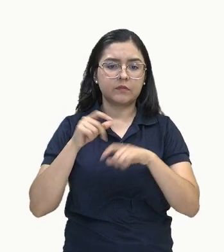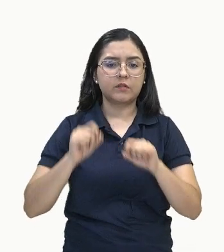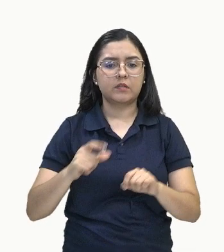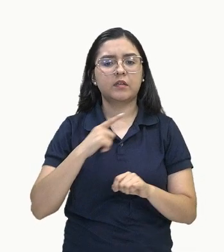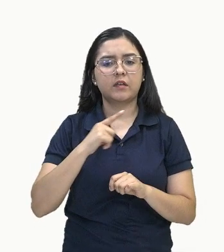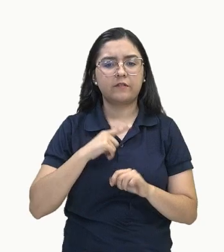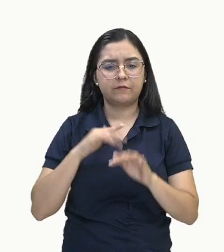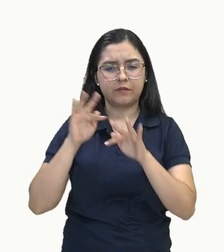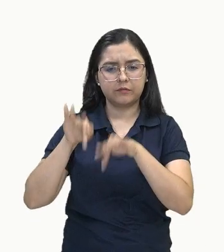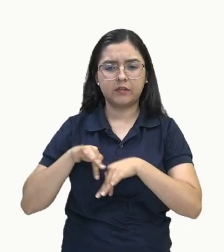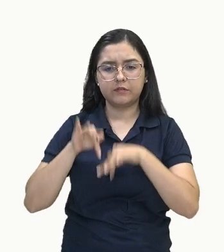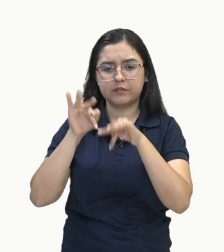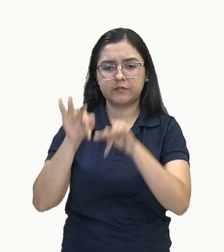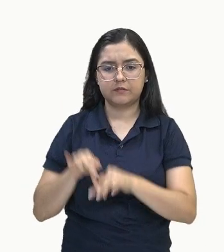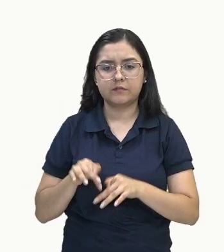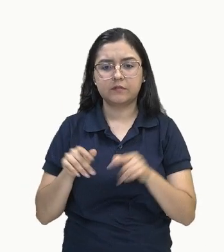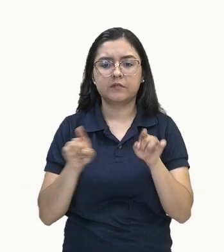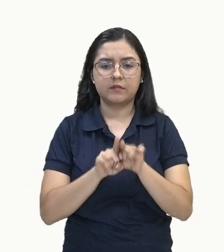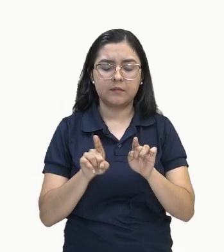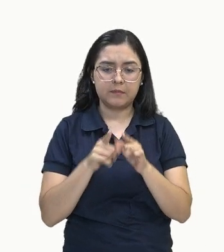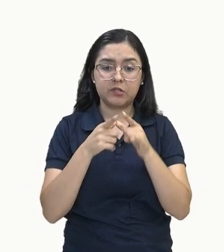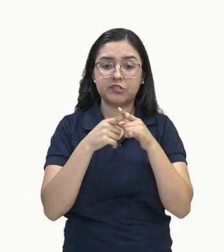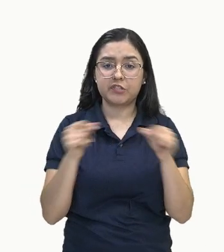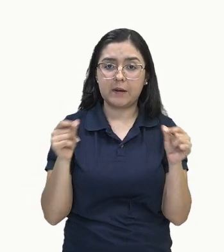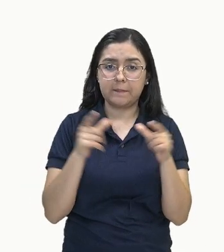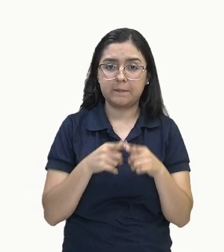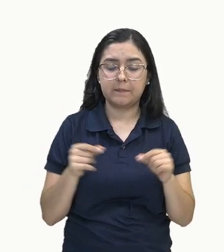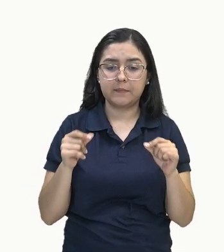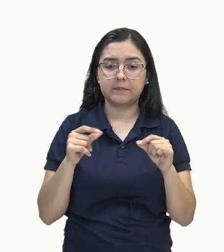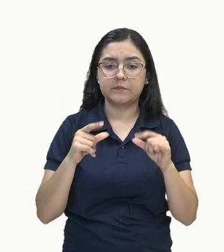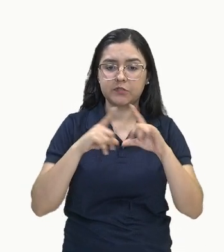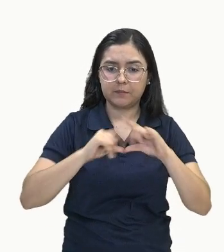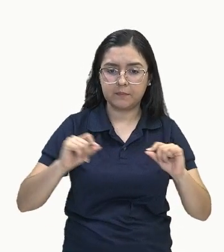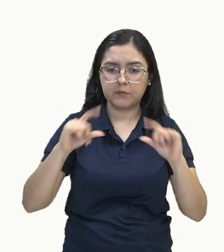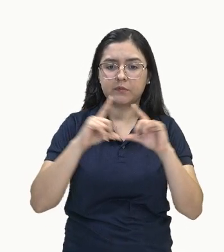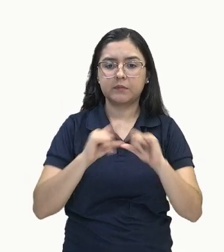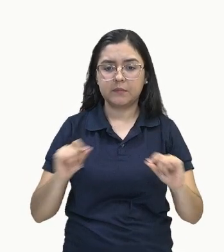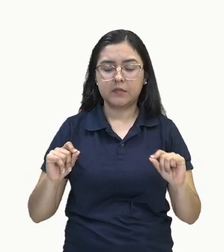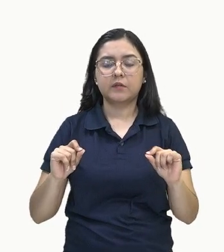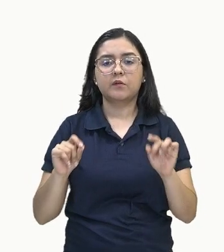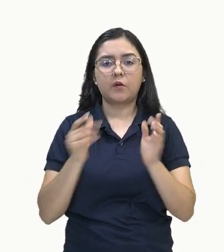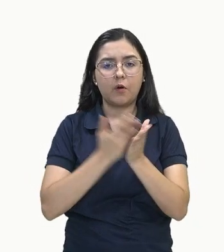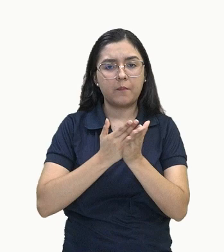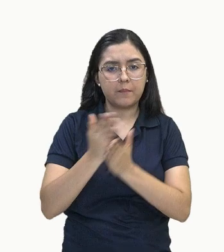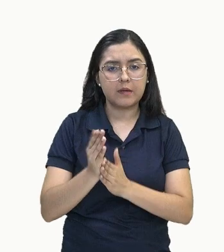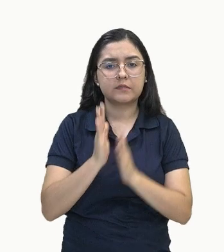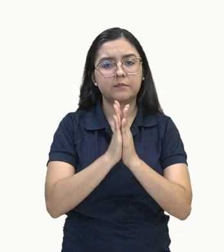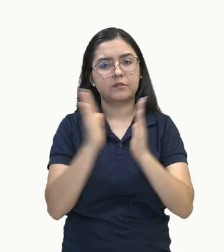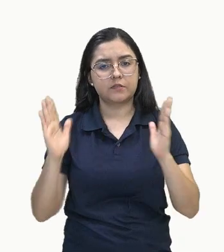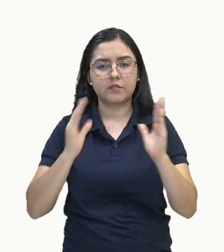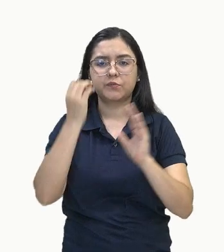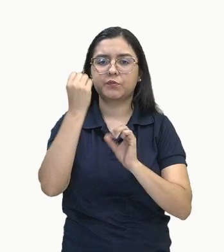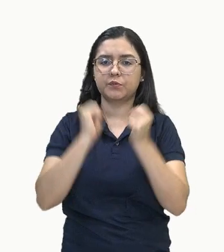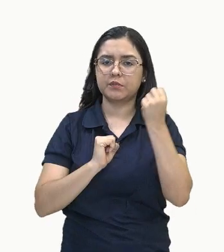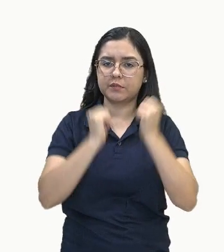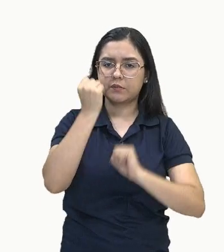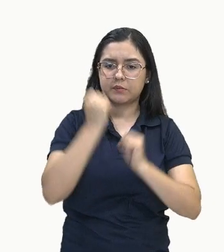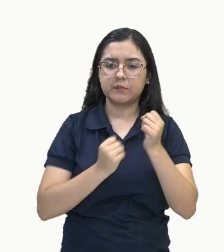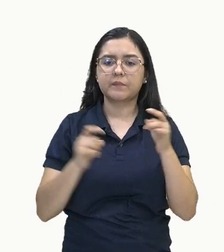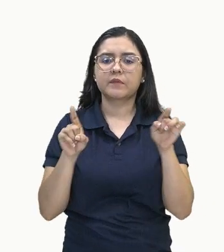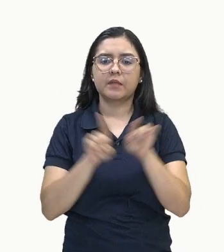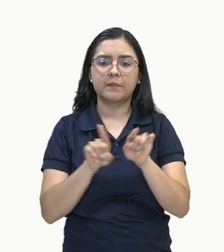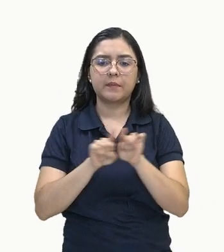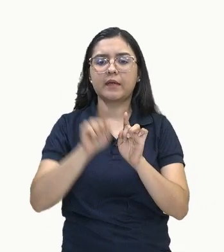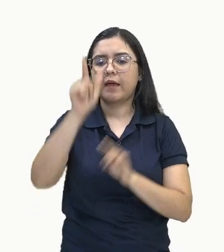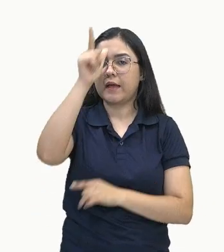O Japão também, após a chamada Revolução Meiji, começa também o seu processo de industrialização. E a